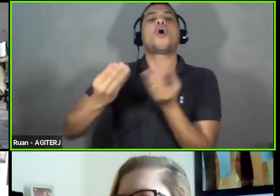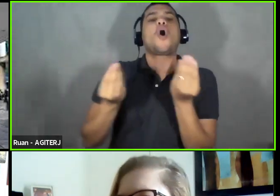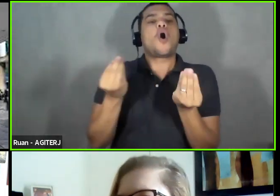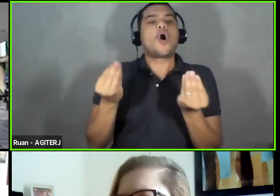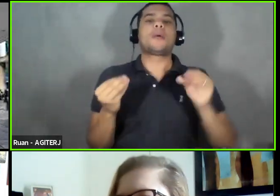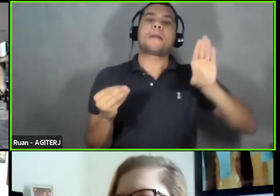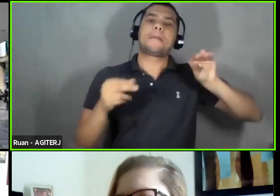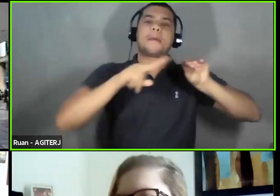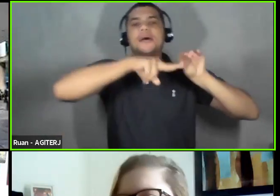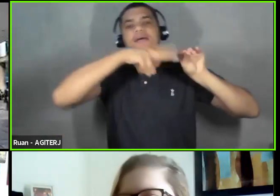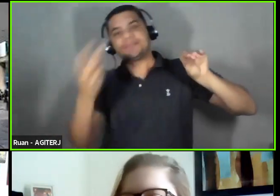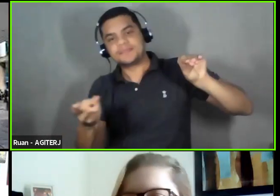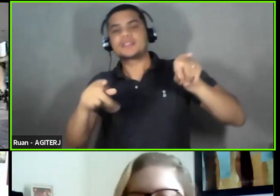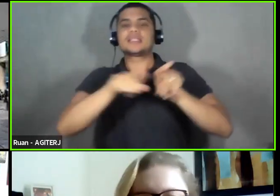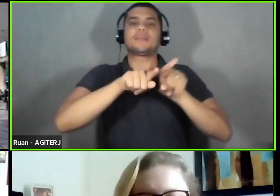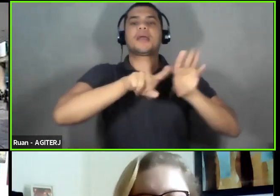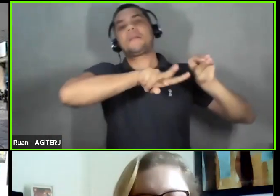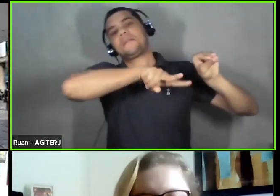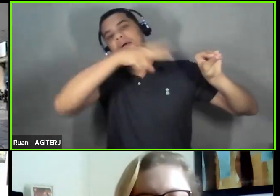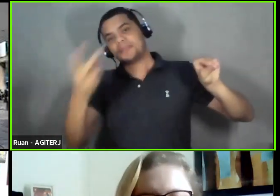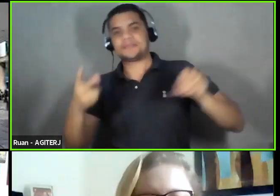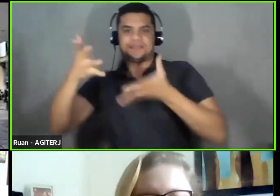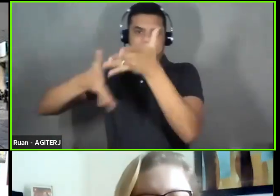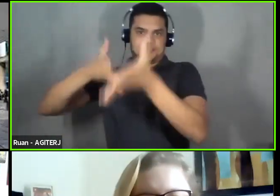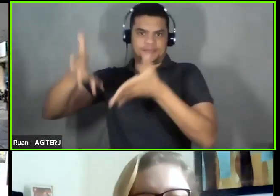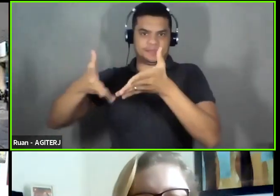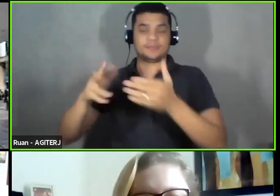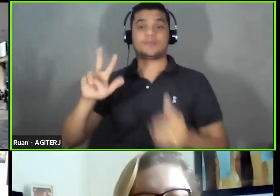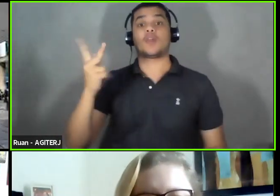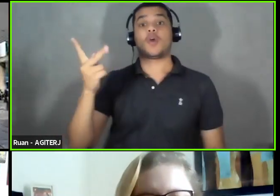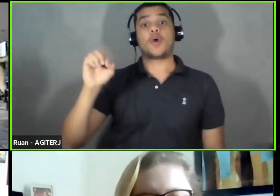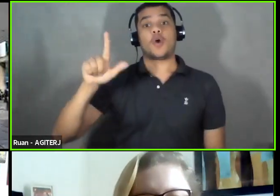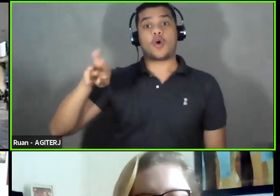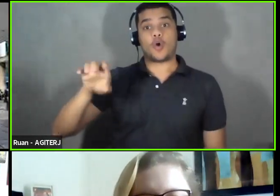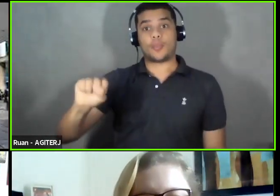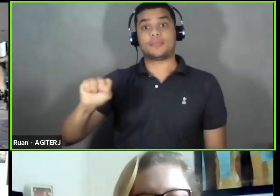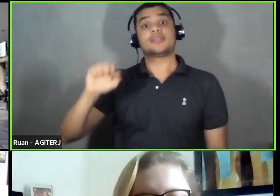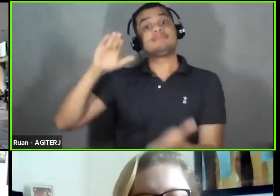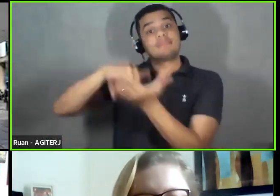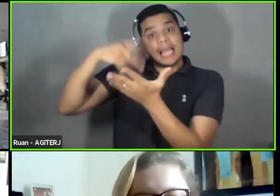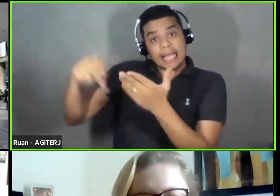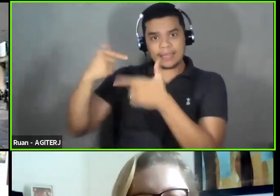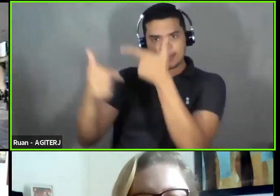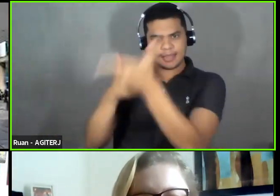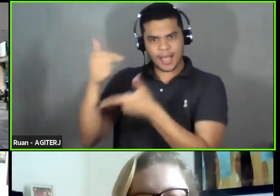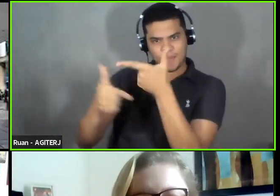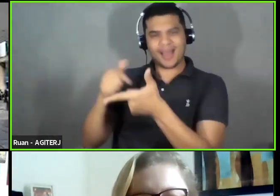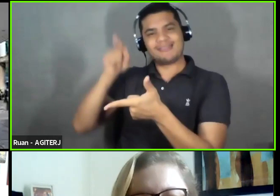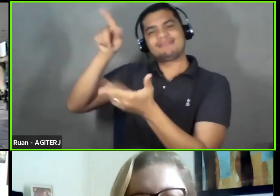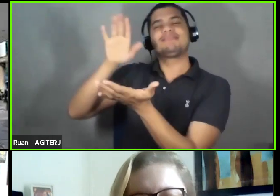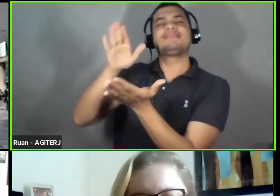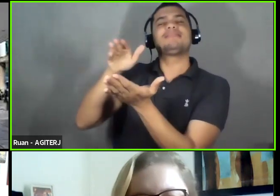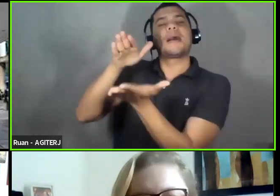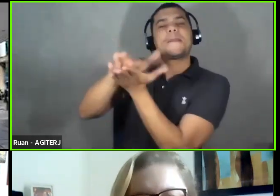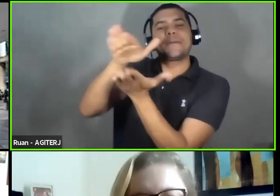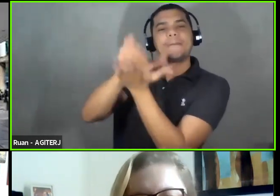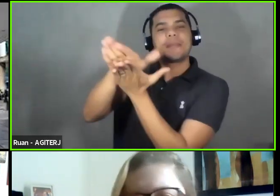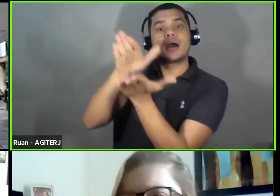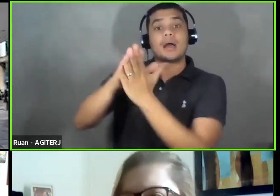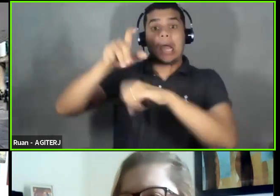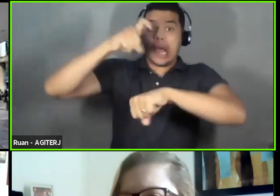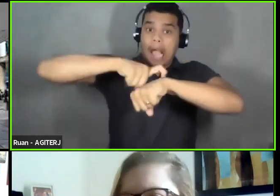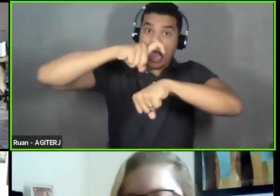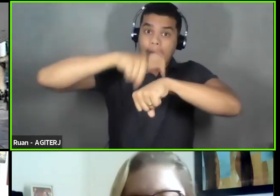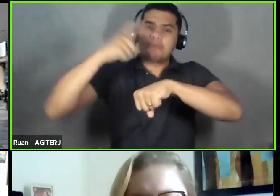e de sinais. A convocação de Holmes no final do trabalho, né, desse paper, de que estava na hora de começar